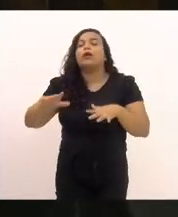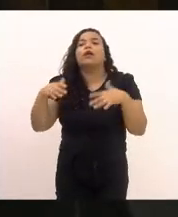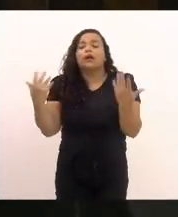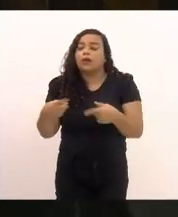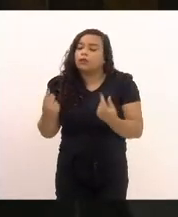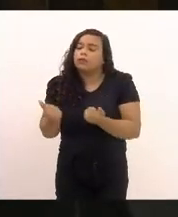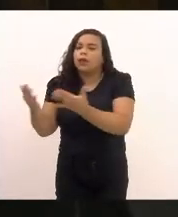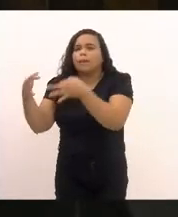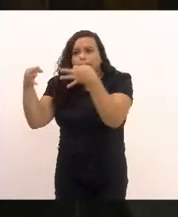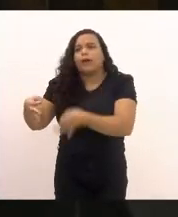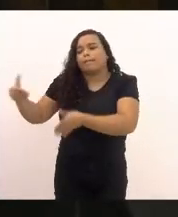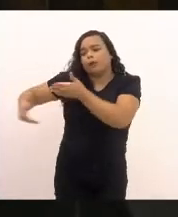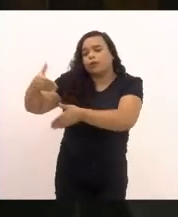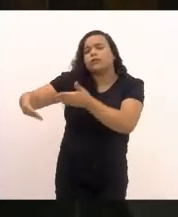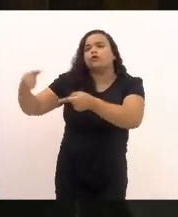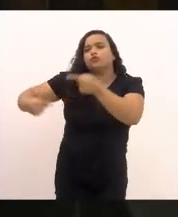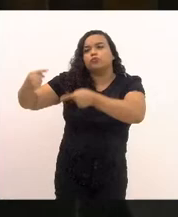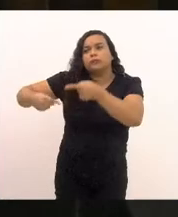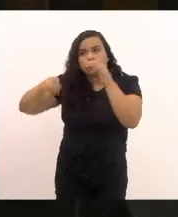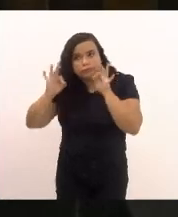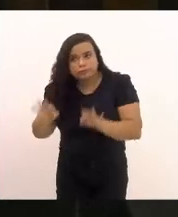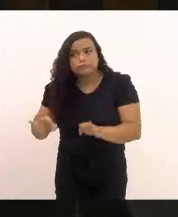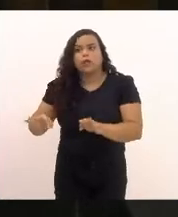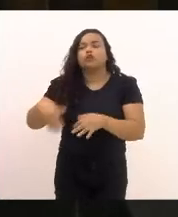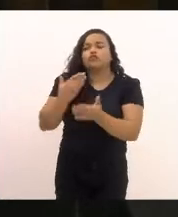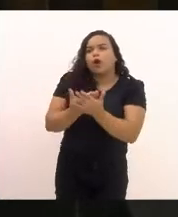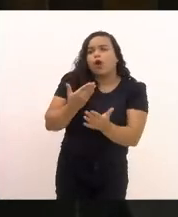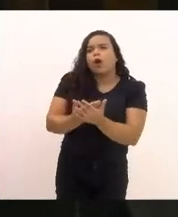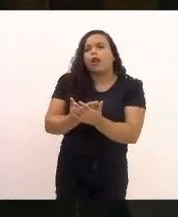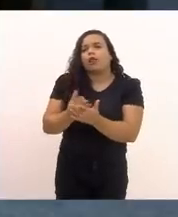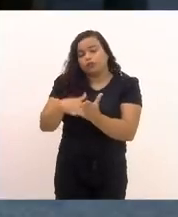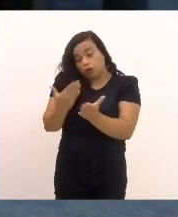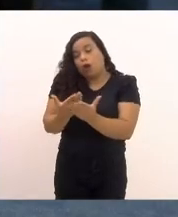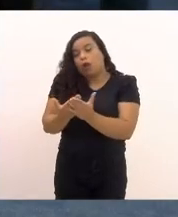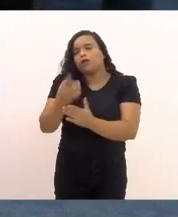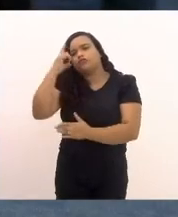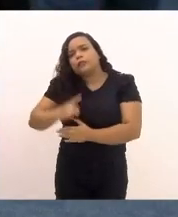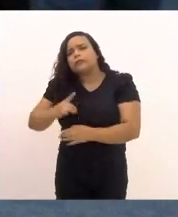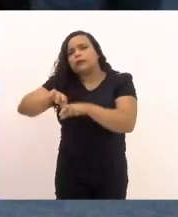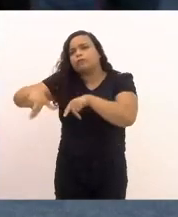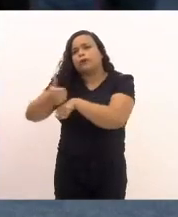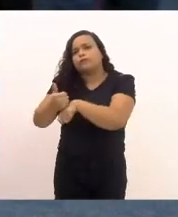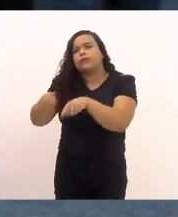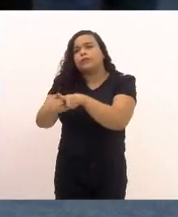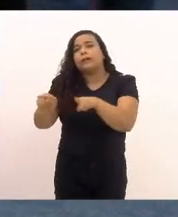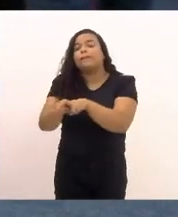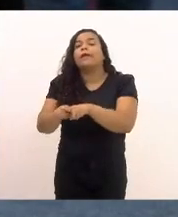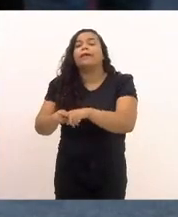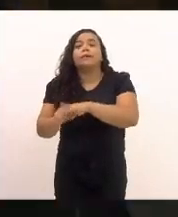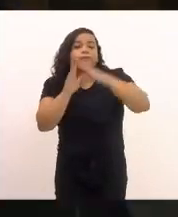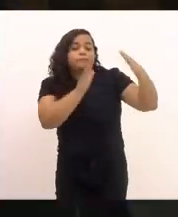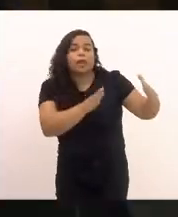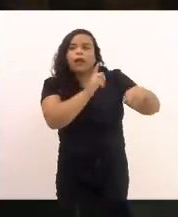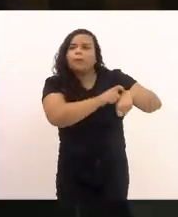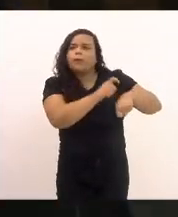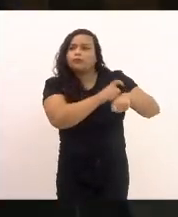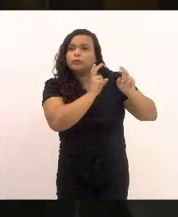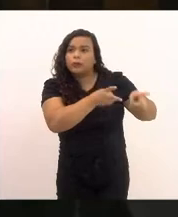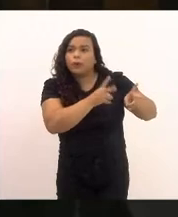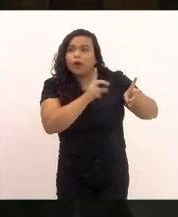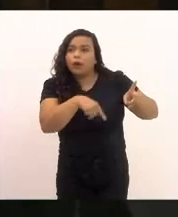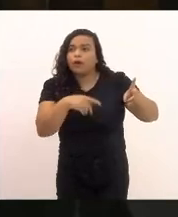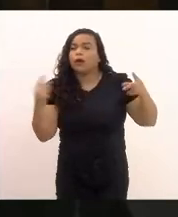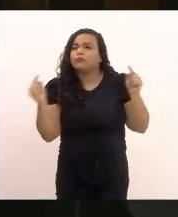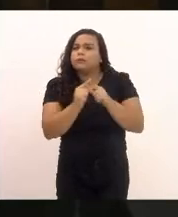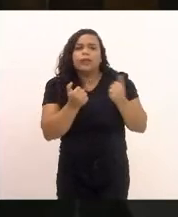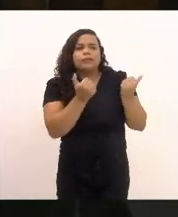efetivo processo de discussão com as escolas, com as direções, com os profissionais, enfim, e, ao mesmo tempo, as condições objetivas